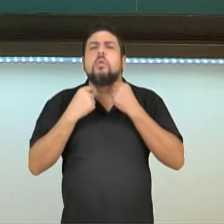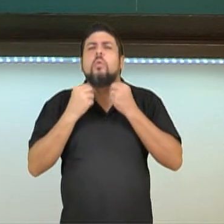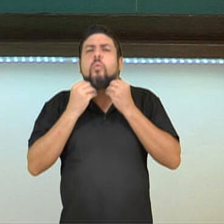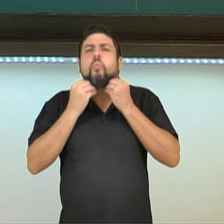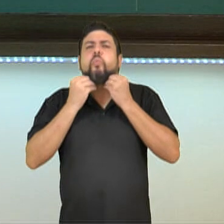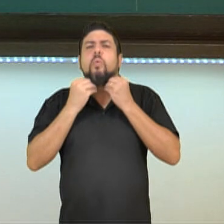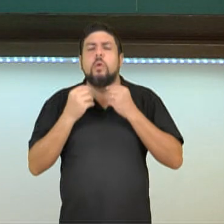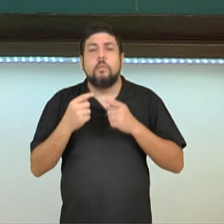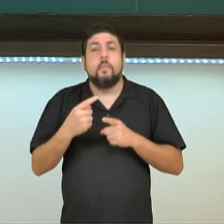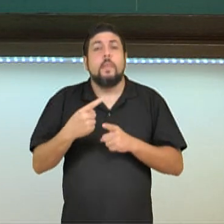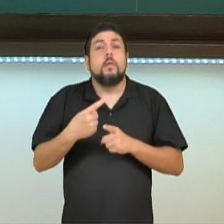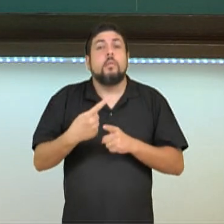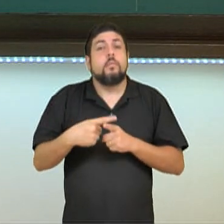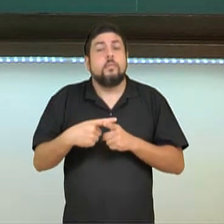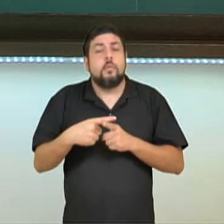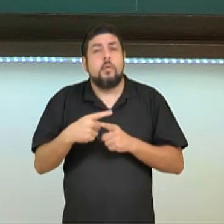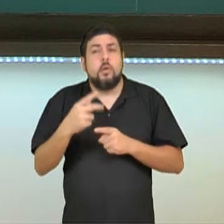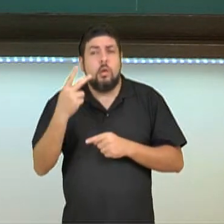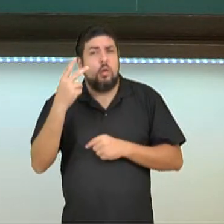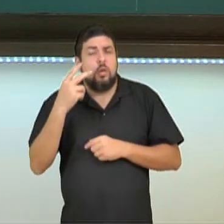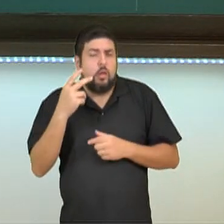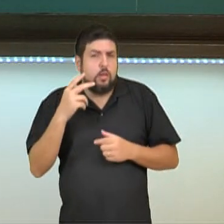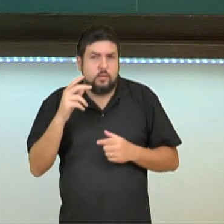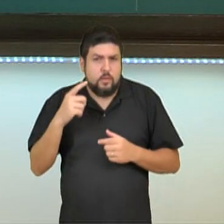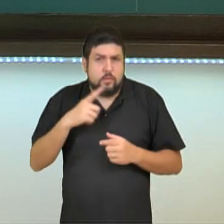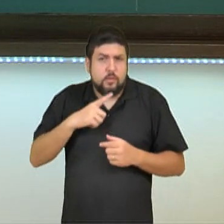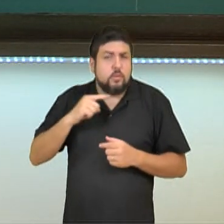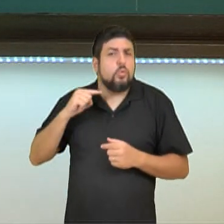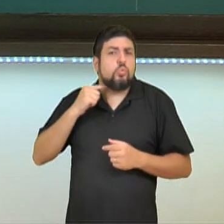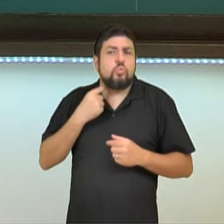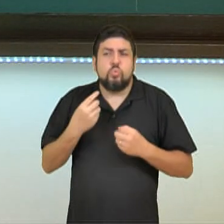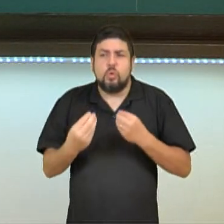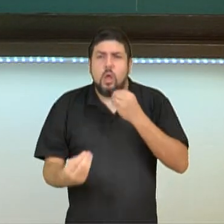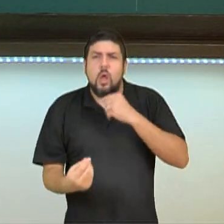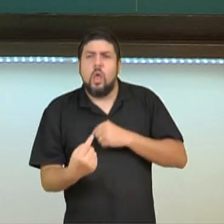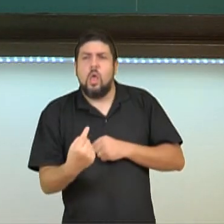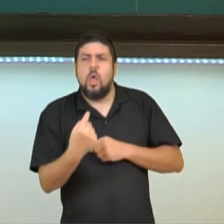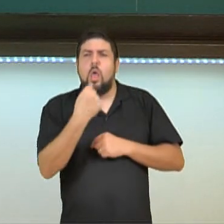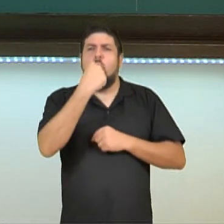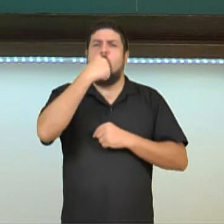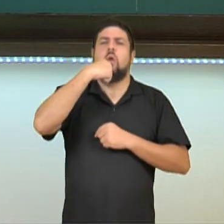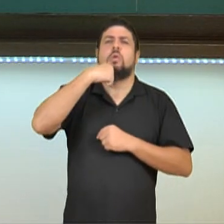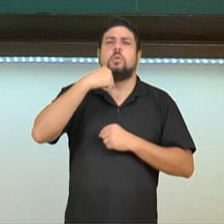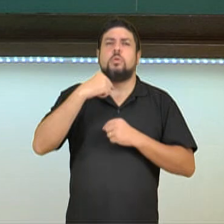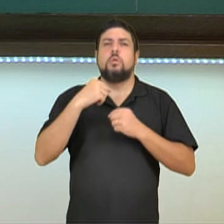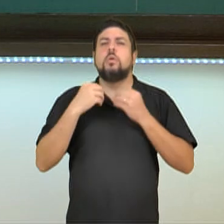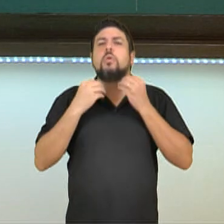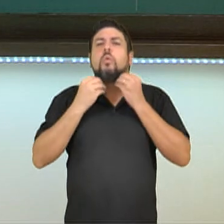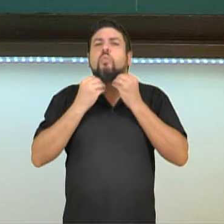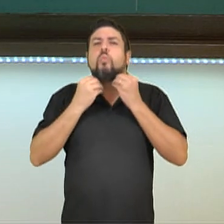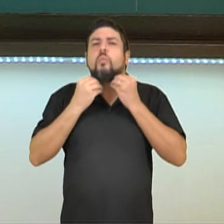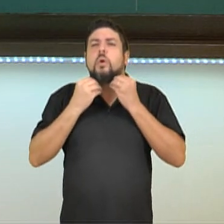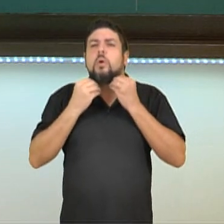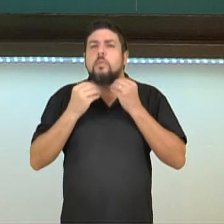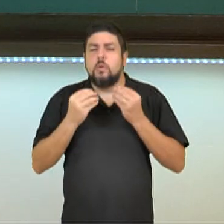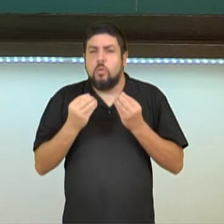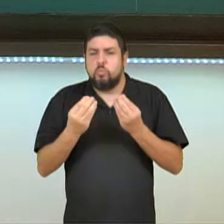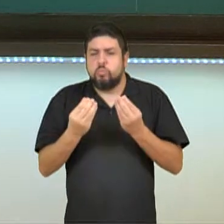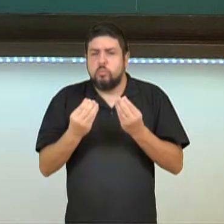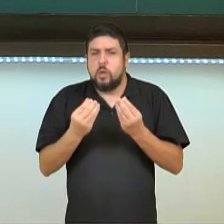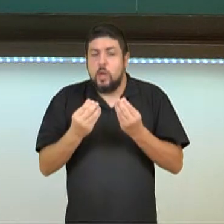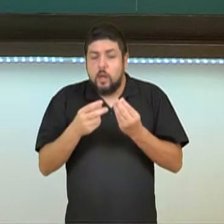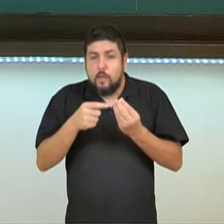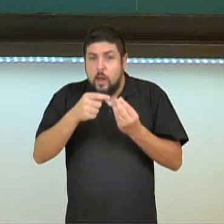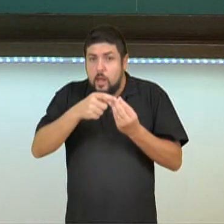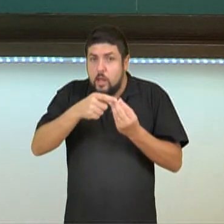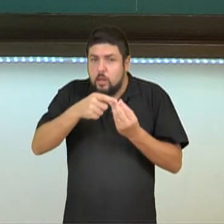porque partículas acabam entrando e essas regiões, as amígdalas, são elas que vão detectar